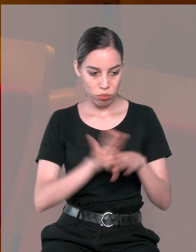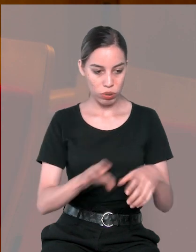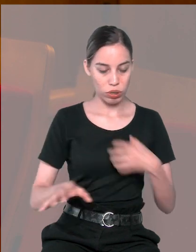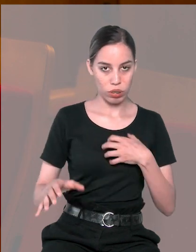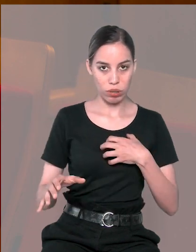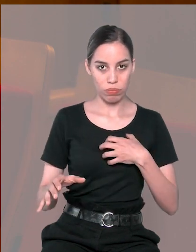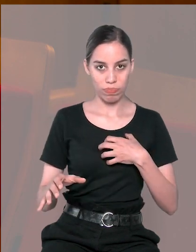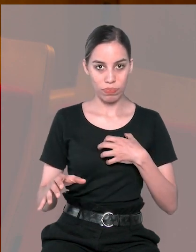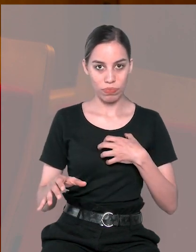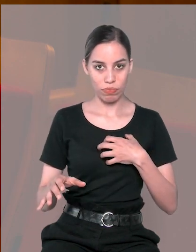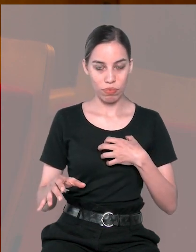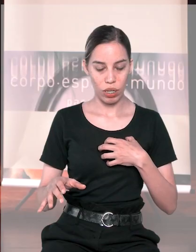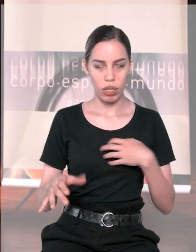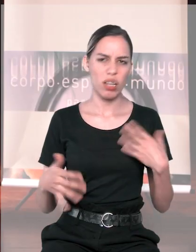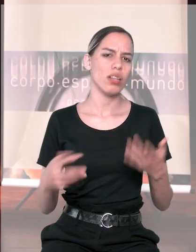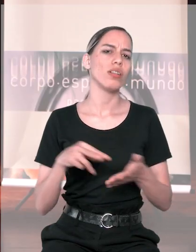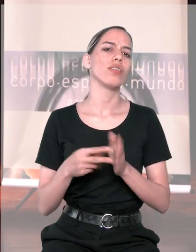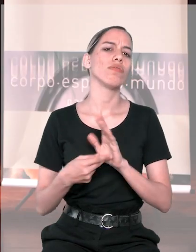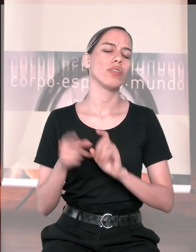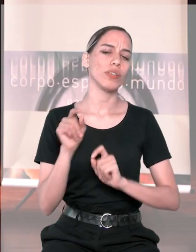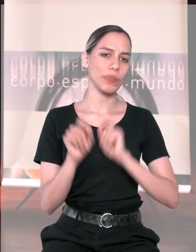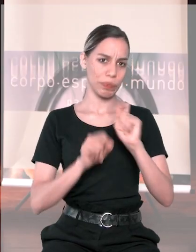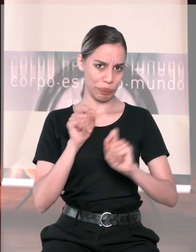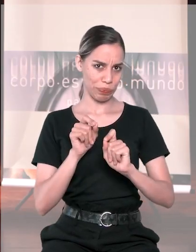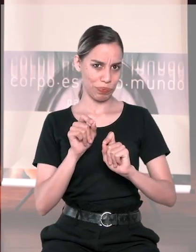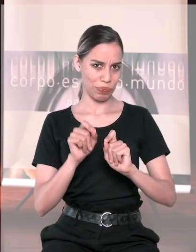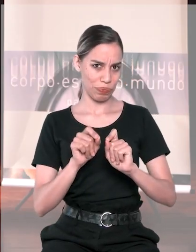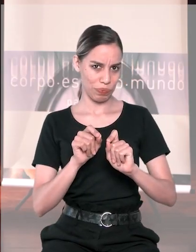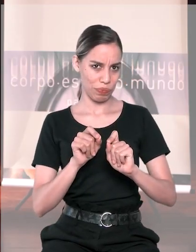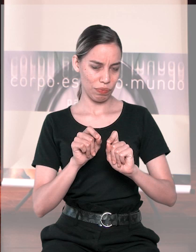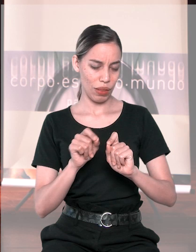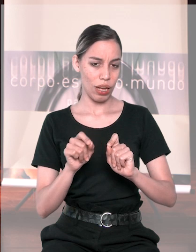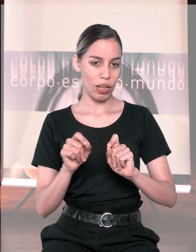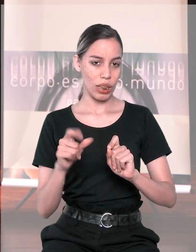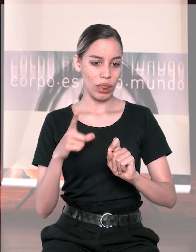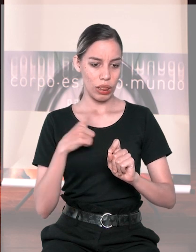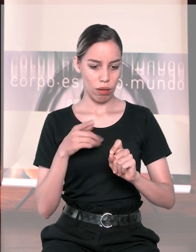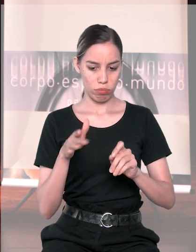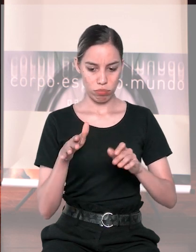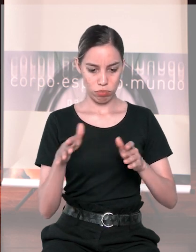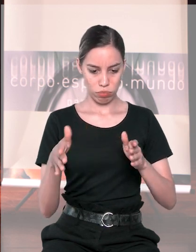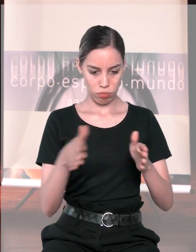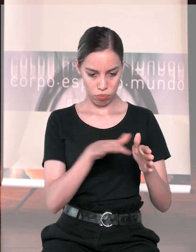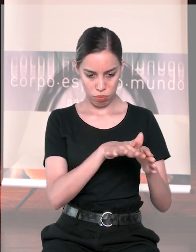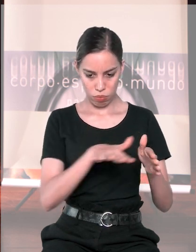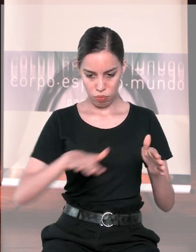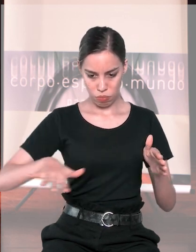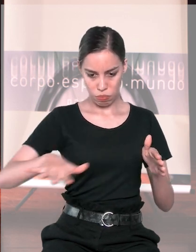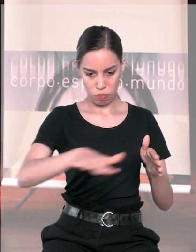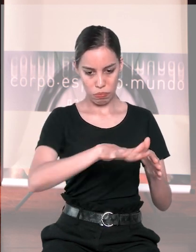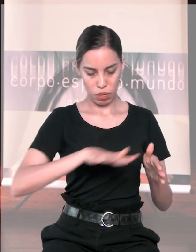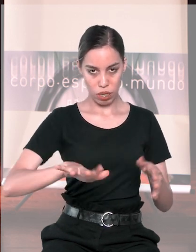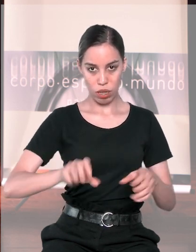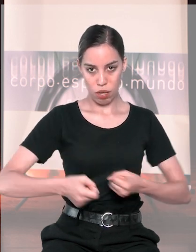que significa isso para o Valéry? Isso significa que há um espaço, né, que a